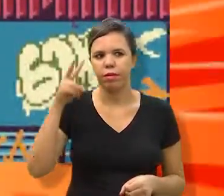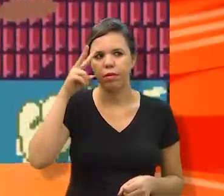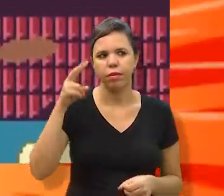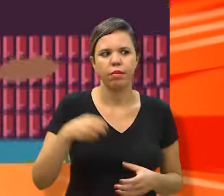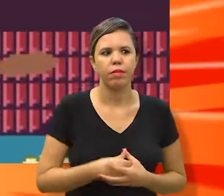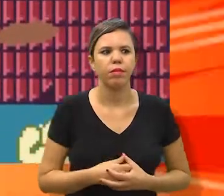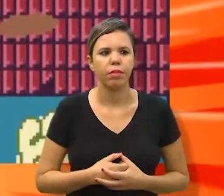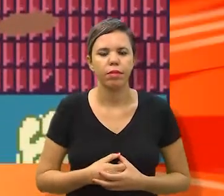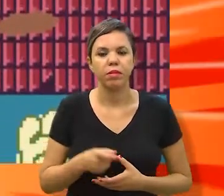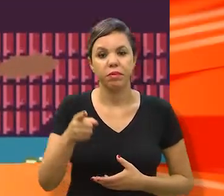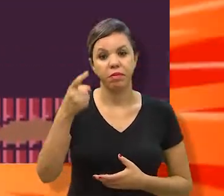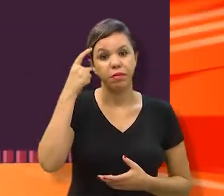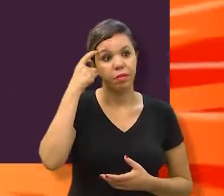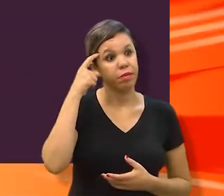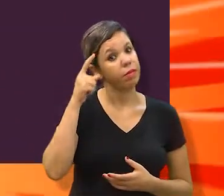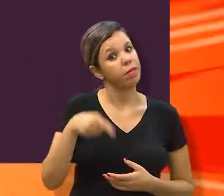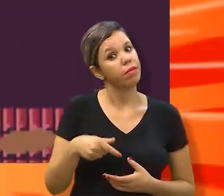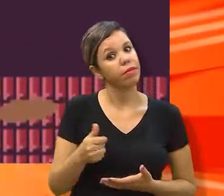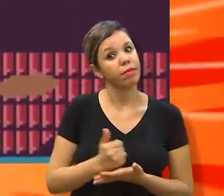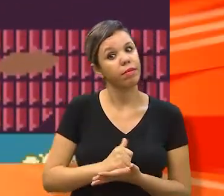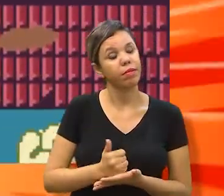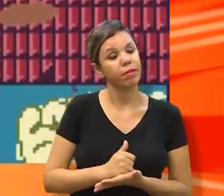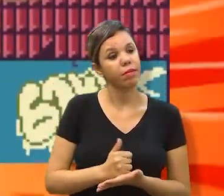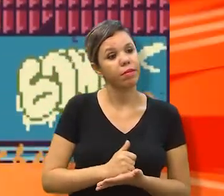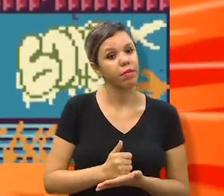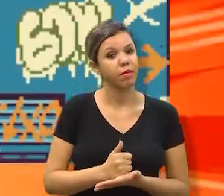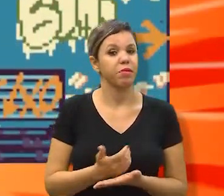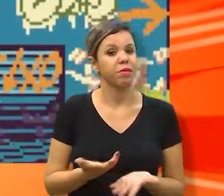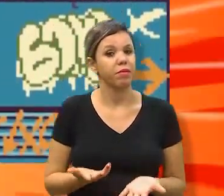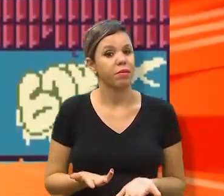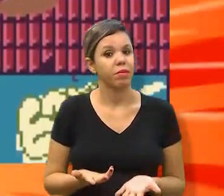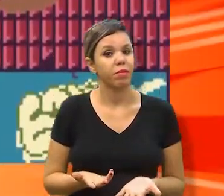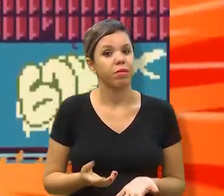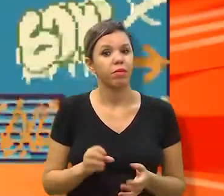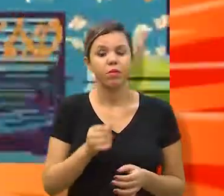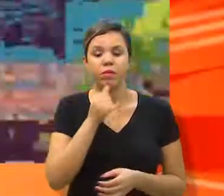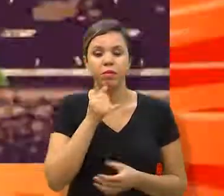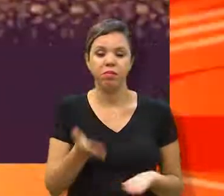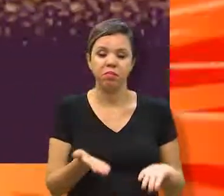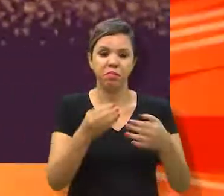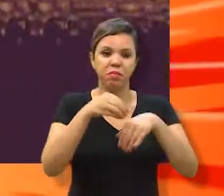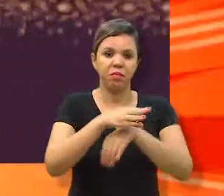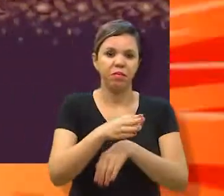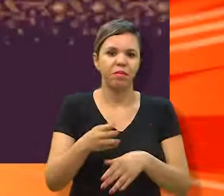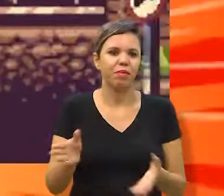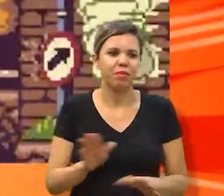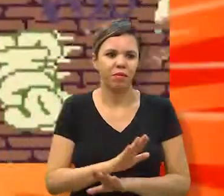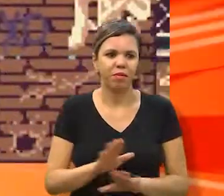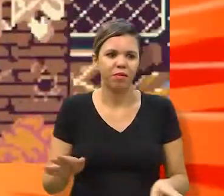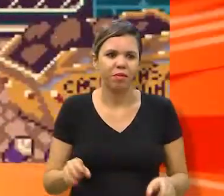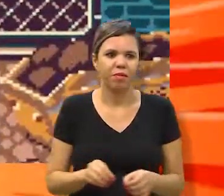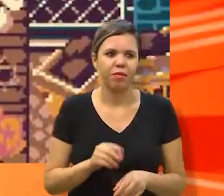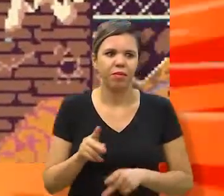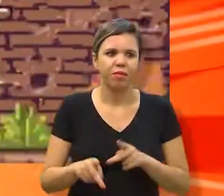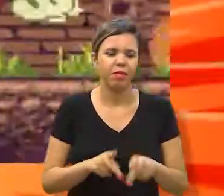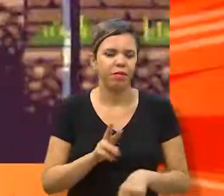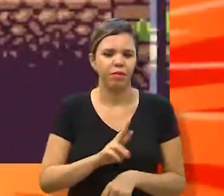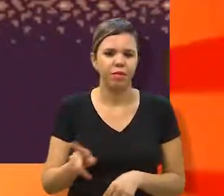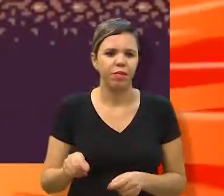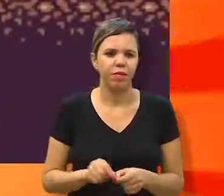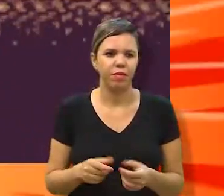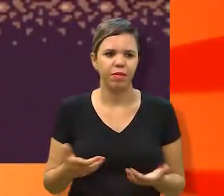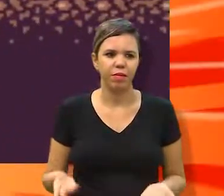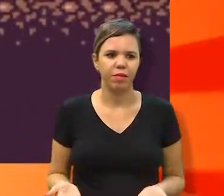mesmo. Bom, se você pensou que você ia jogar uma informação, né, de leve e ia escapar, com certeza não